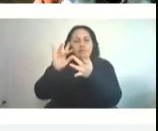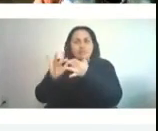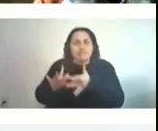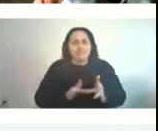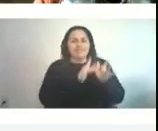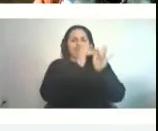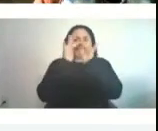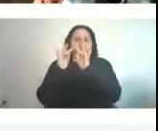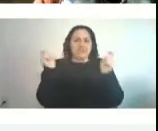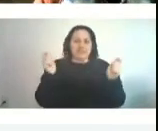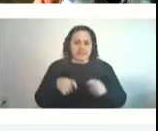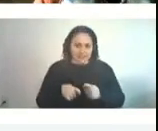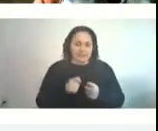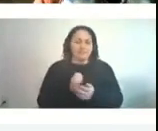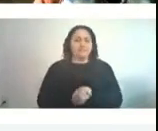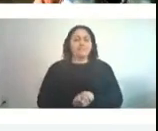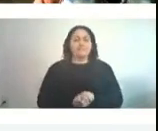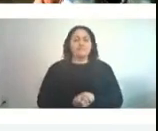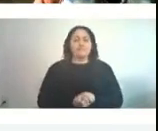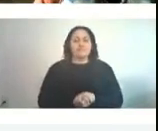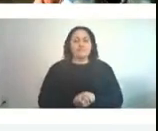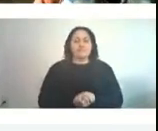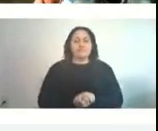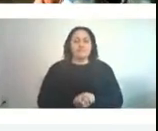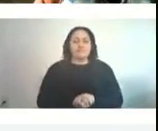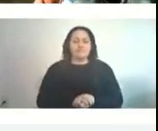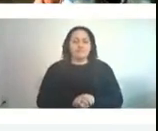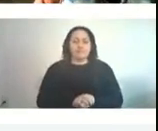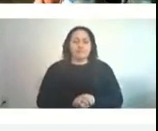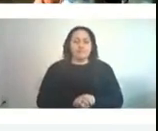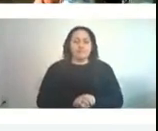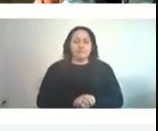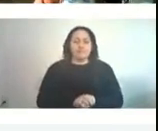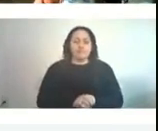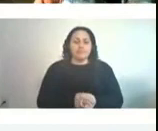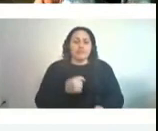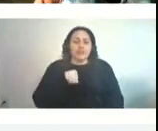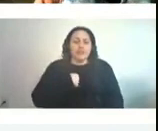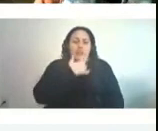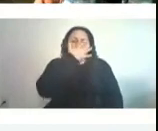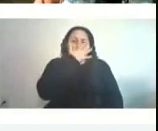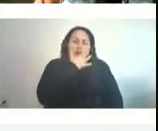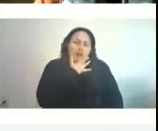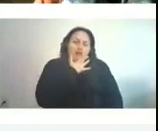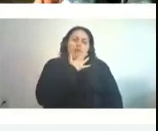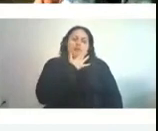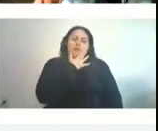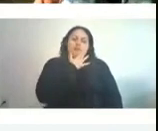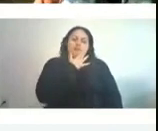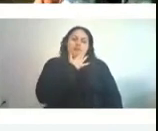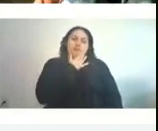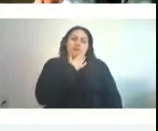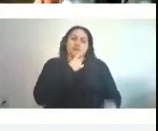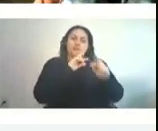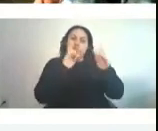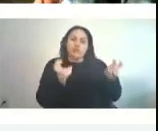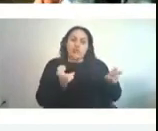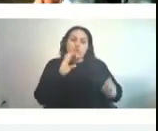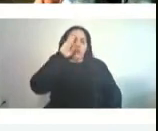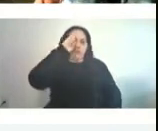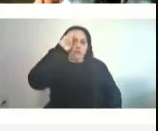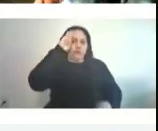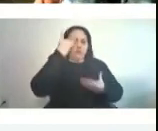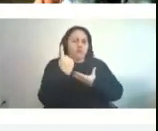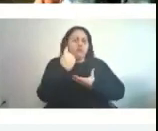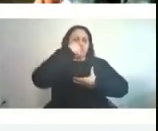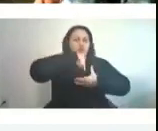isso, do ponto de vista da produção de subjetividades acadêmicas e de é um ganho muito, muito